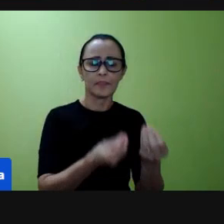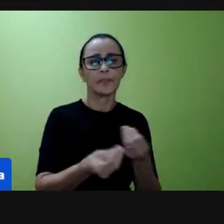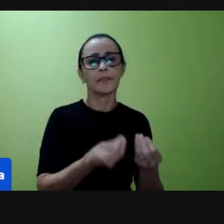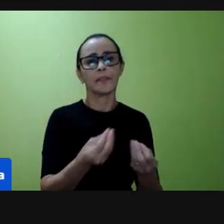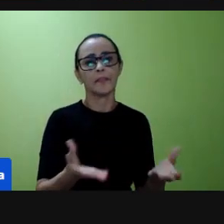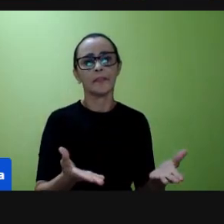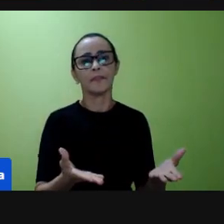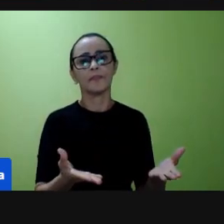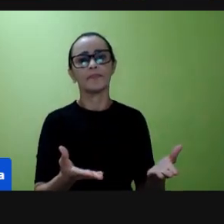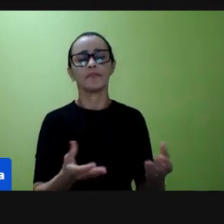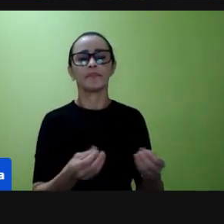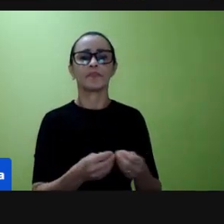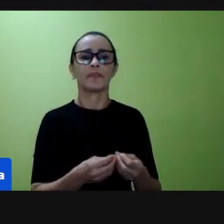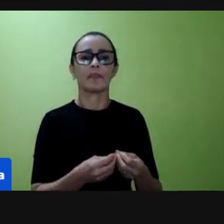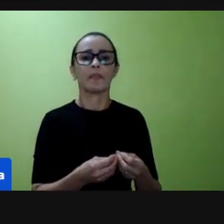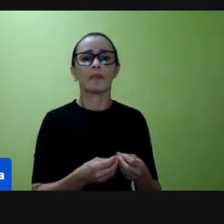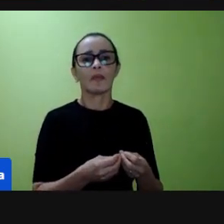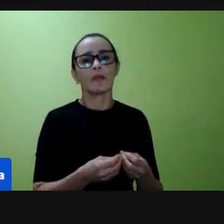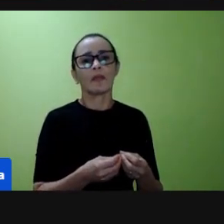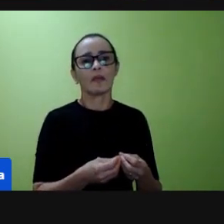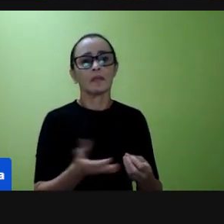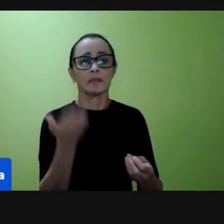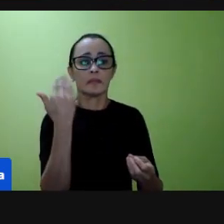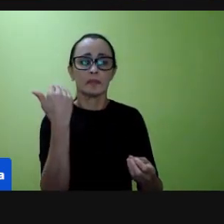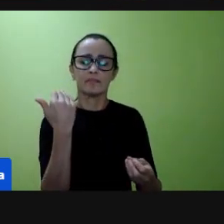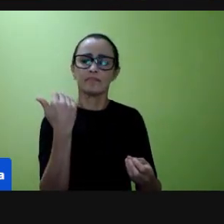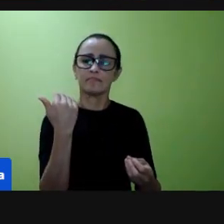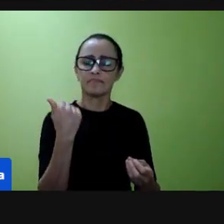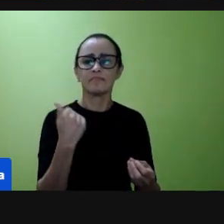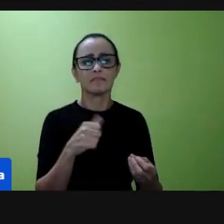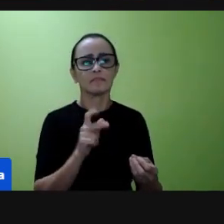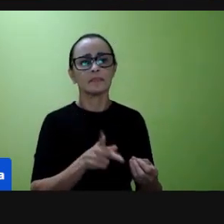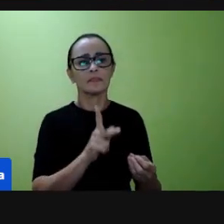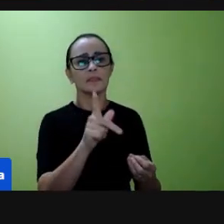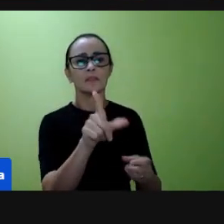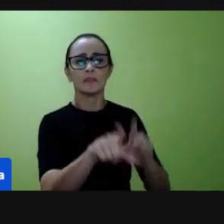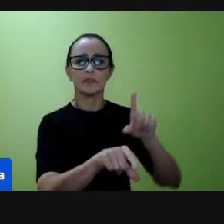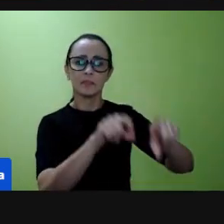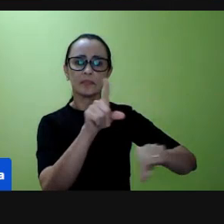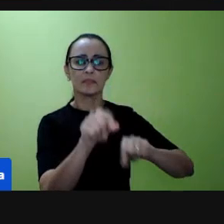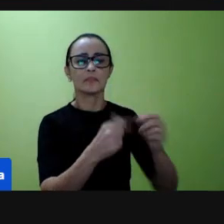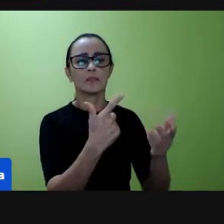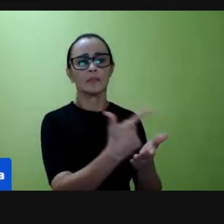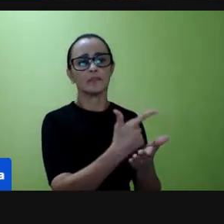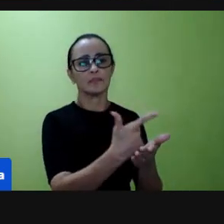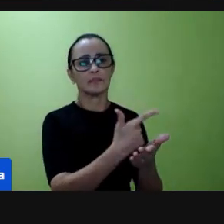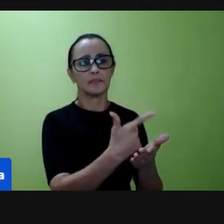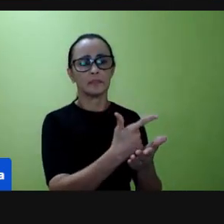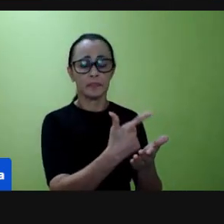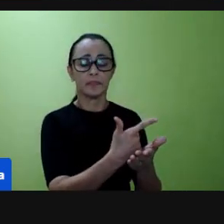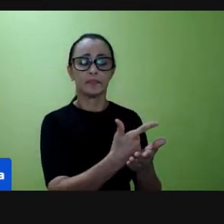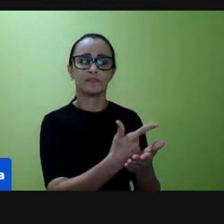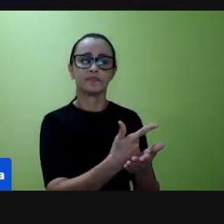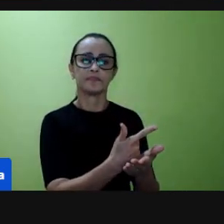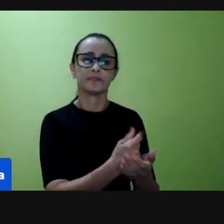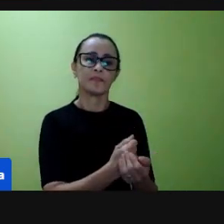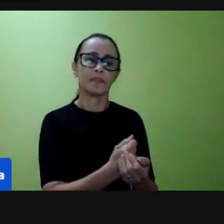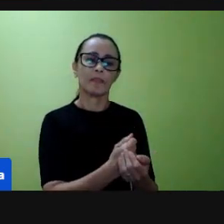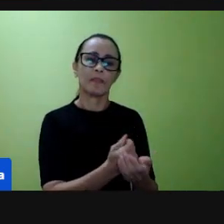né? Principalmente na época das escolhas, né, dos livros didáticos. E, de repente, agora a gente,